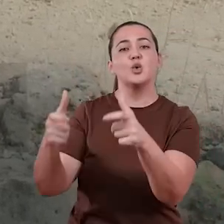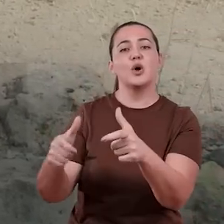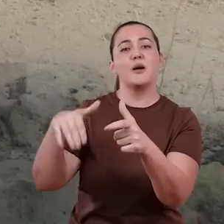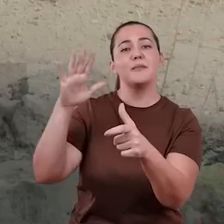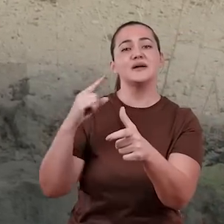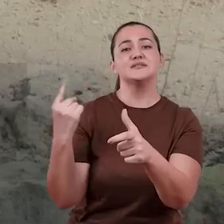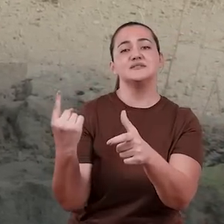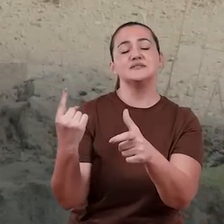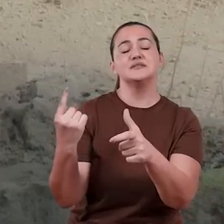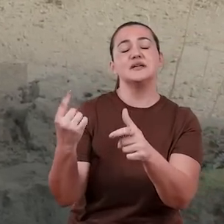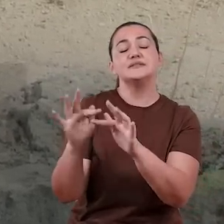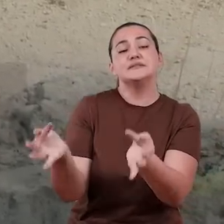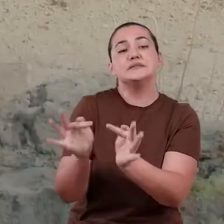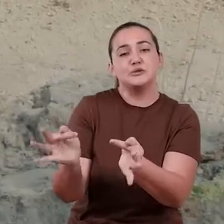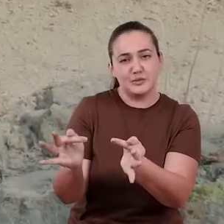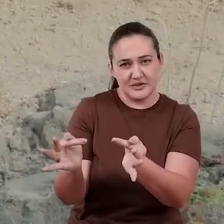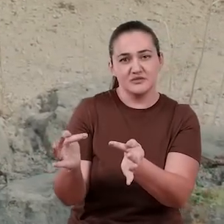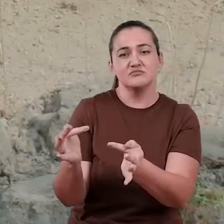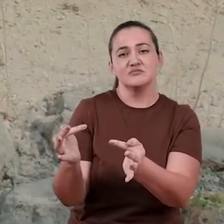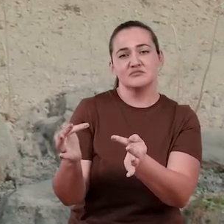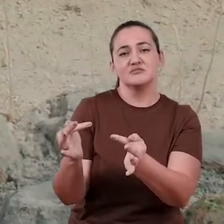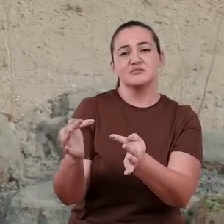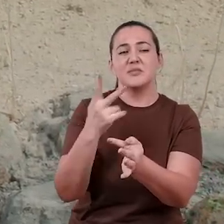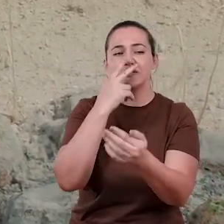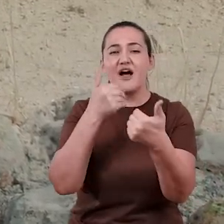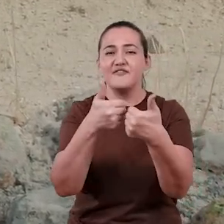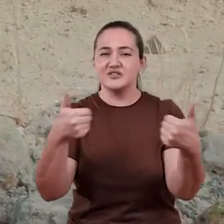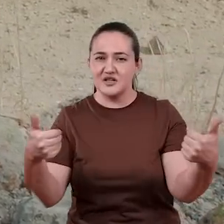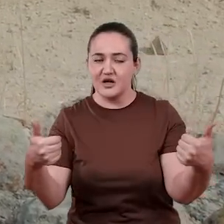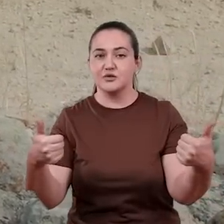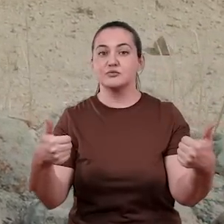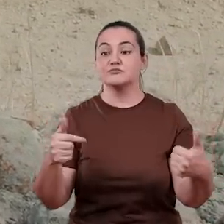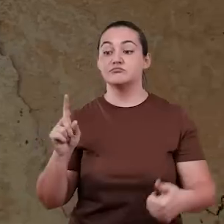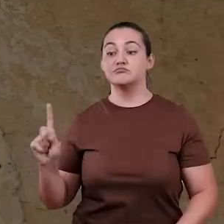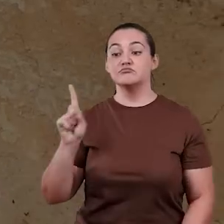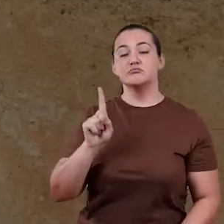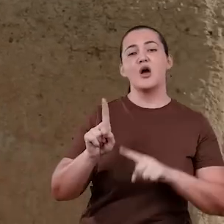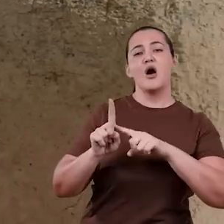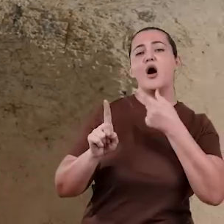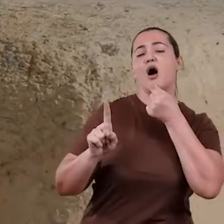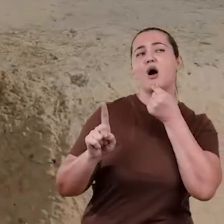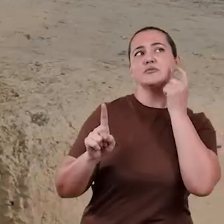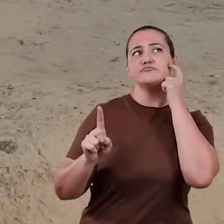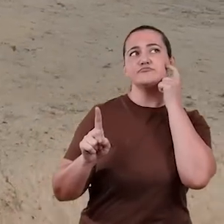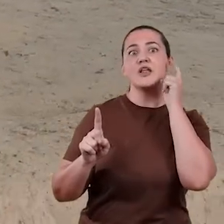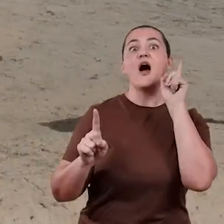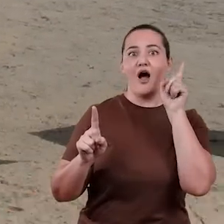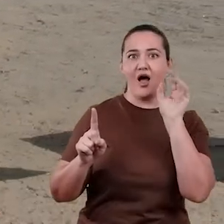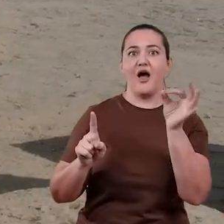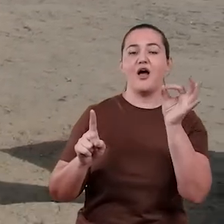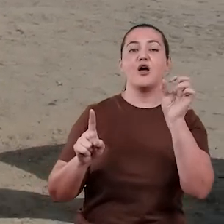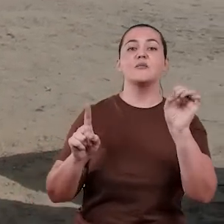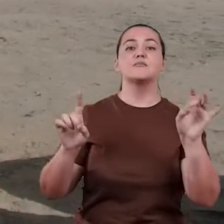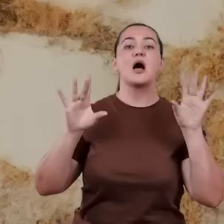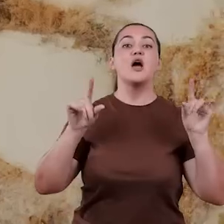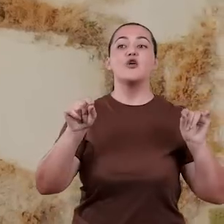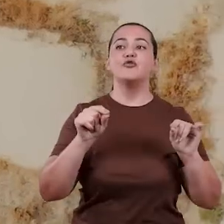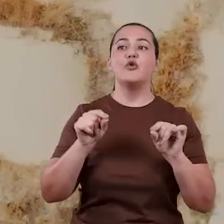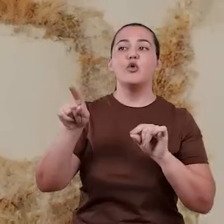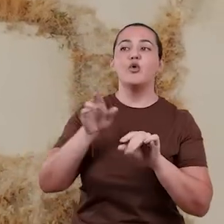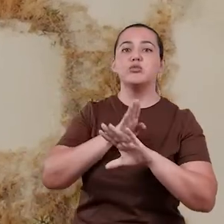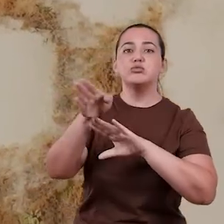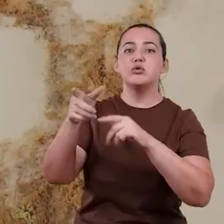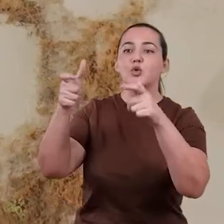Então, o Basílio de Cesareia acabou fundando esse monastério aqui, onde famílias que queriam fugir da